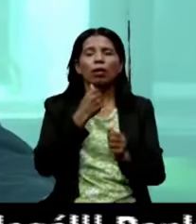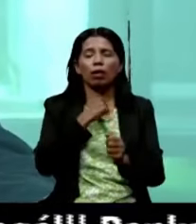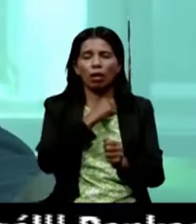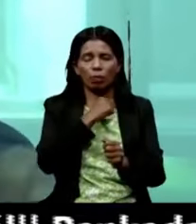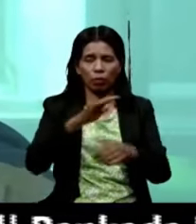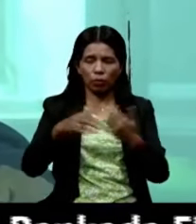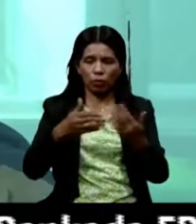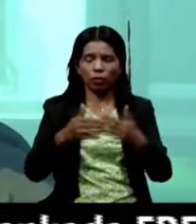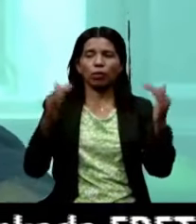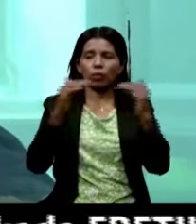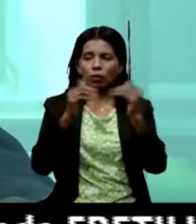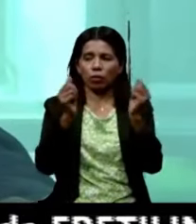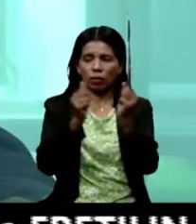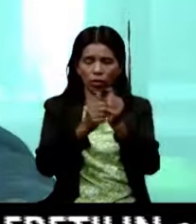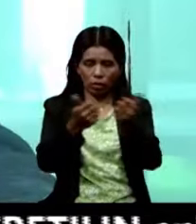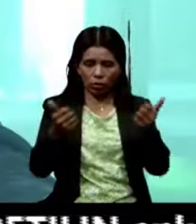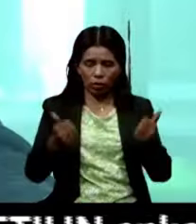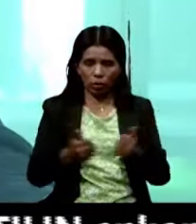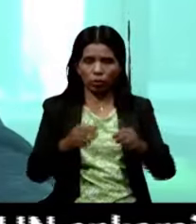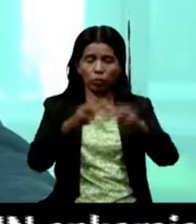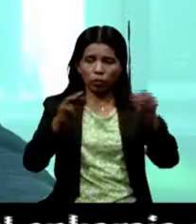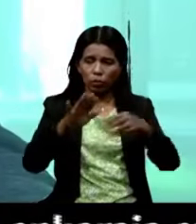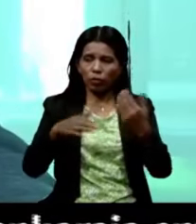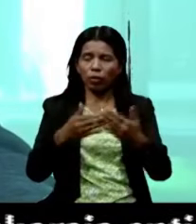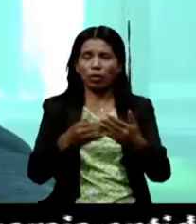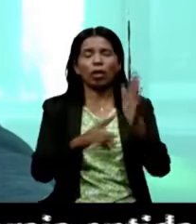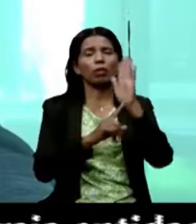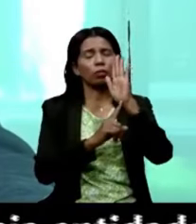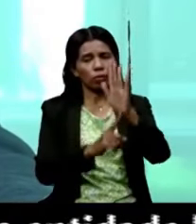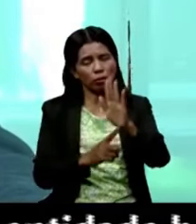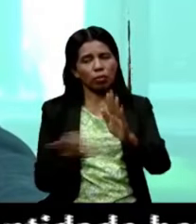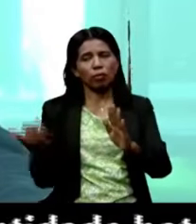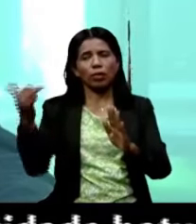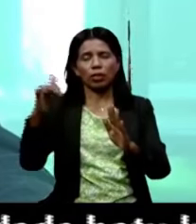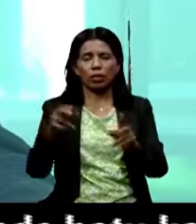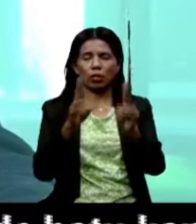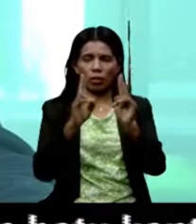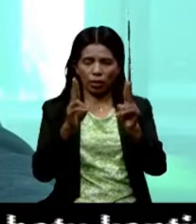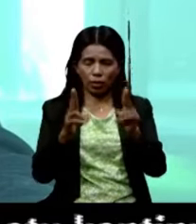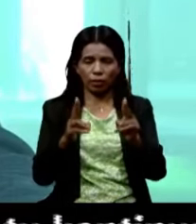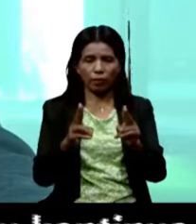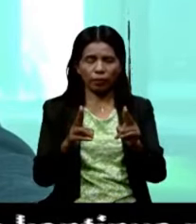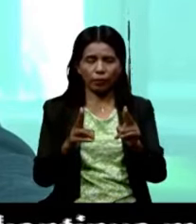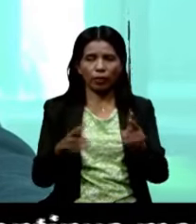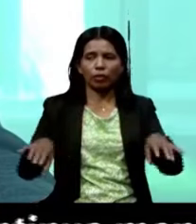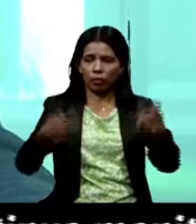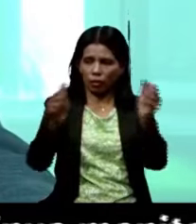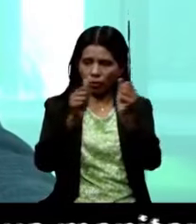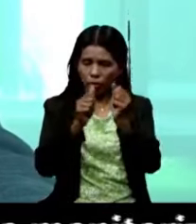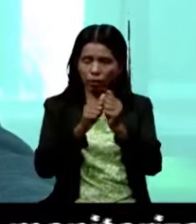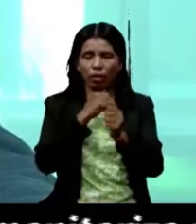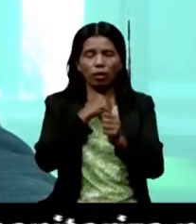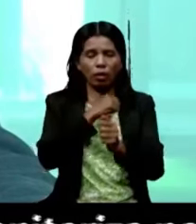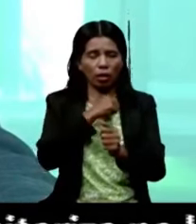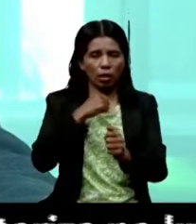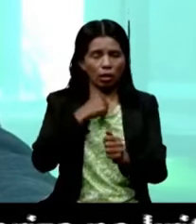Hoje não encontrarão hoje na autoridade municipal, Sira. A tu informa para Sira, o urgente. A tu coordena o Padre para o Sira